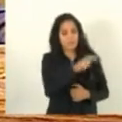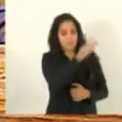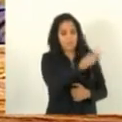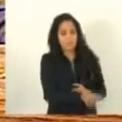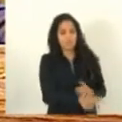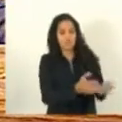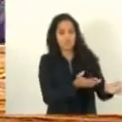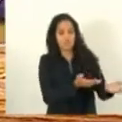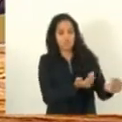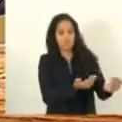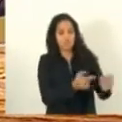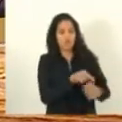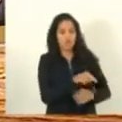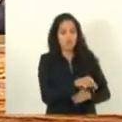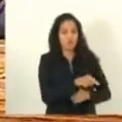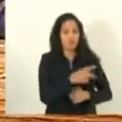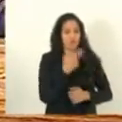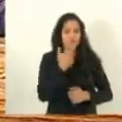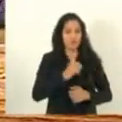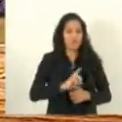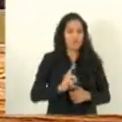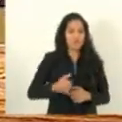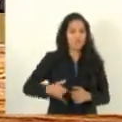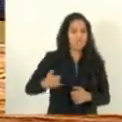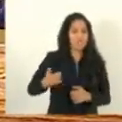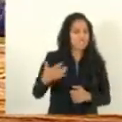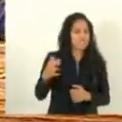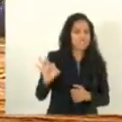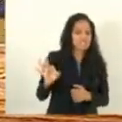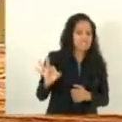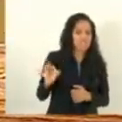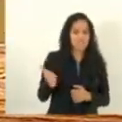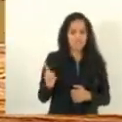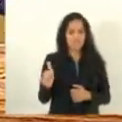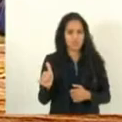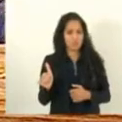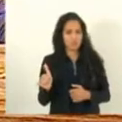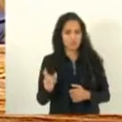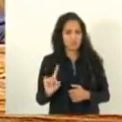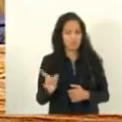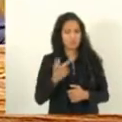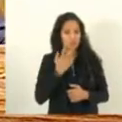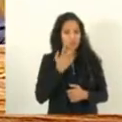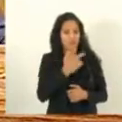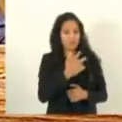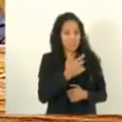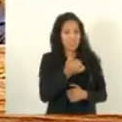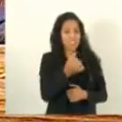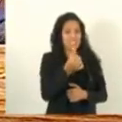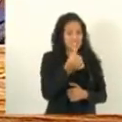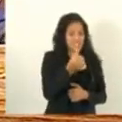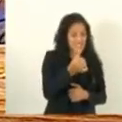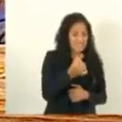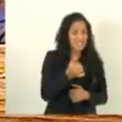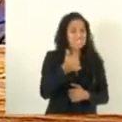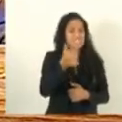E jovem, não é novinho de 10, 11 anos, não, é de